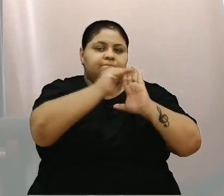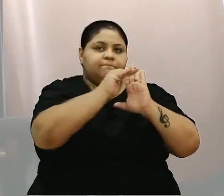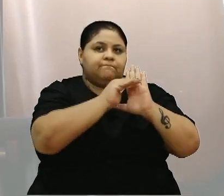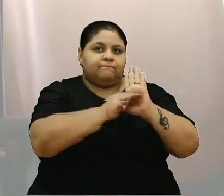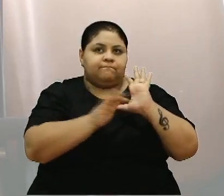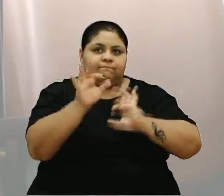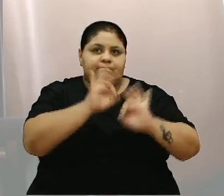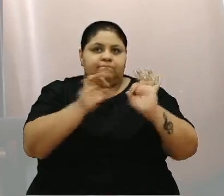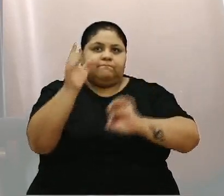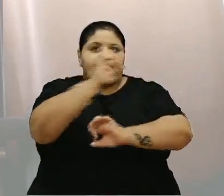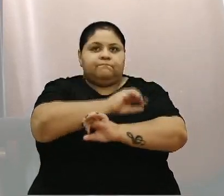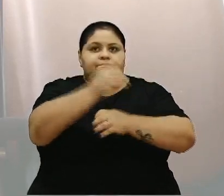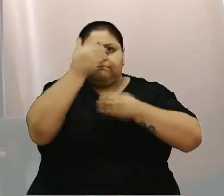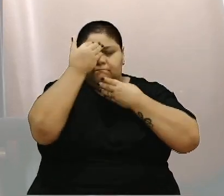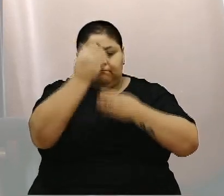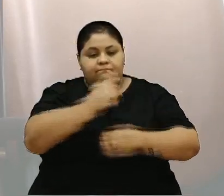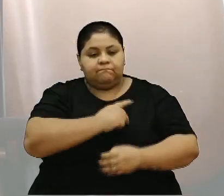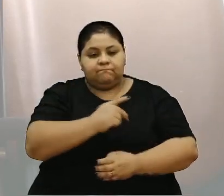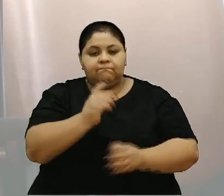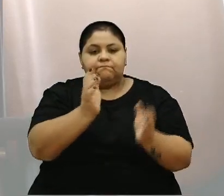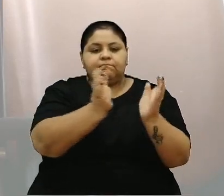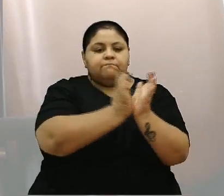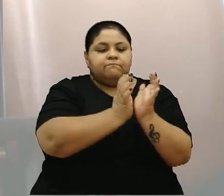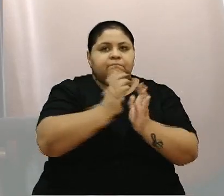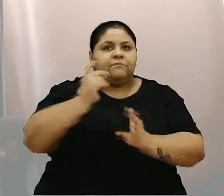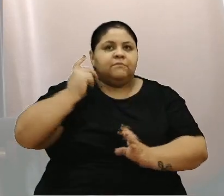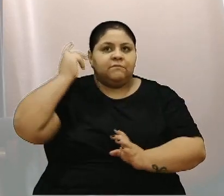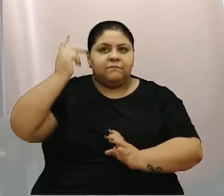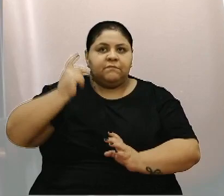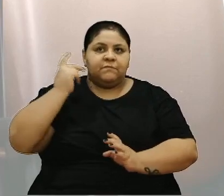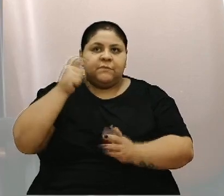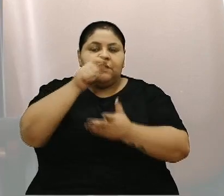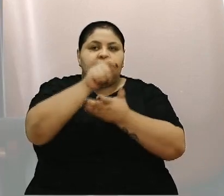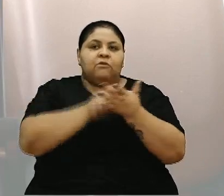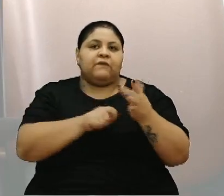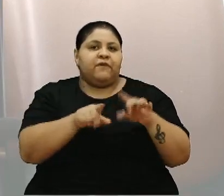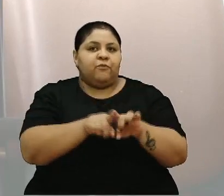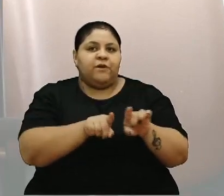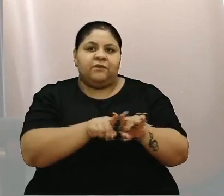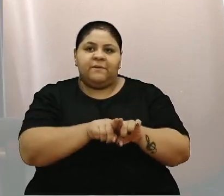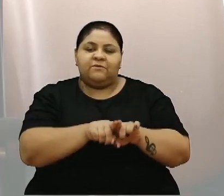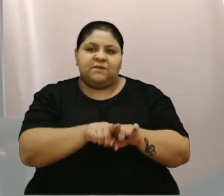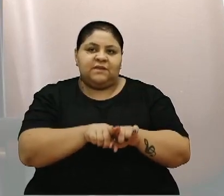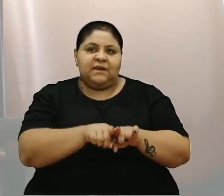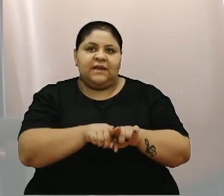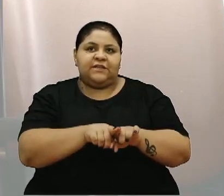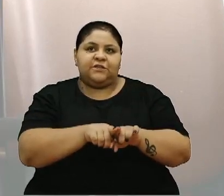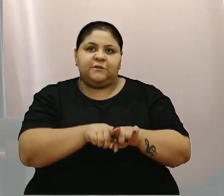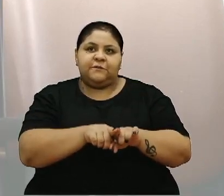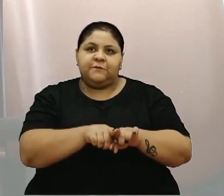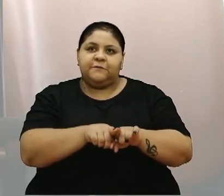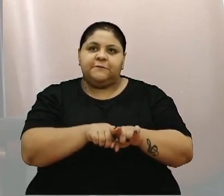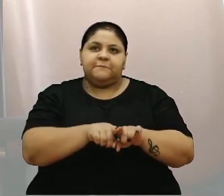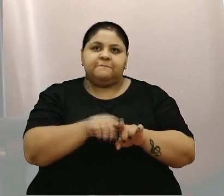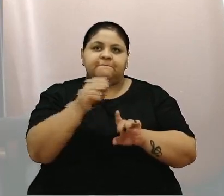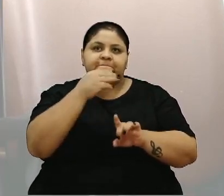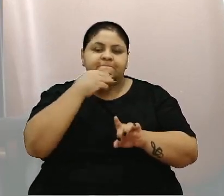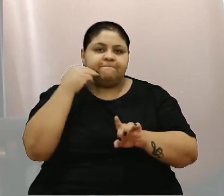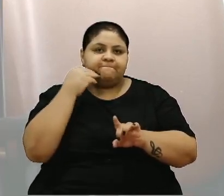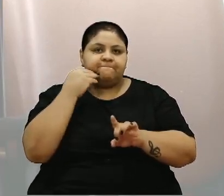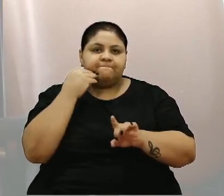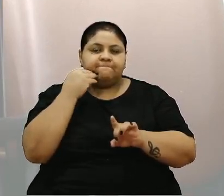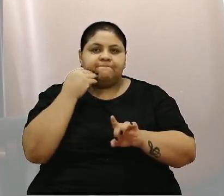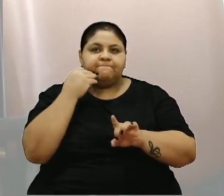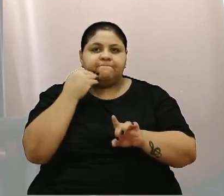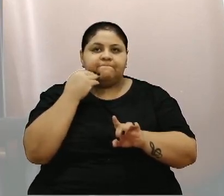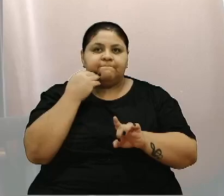Obrigado, presidente. Obrigado, colegas vereadores e vereadoras que assinaram. Sei que a intenção da vereadora Marisol também era, mas não pode.